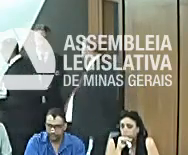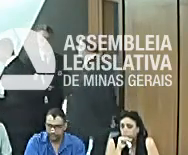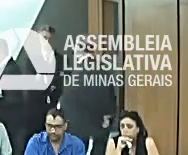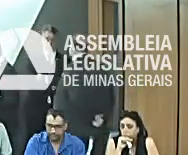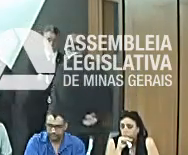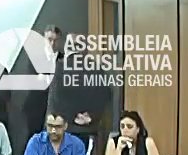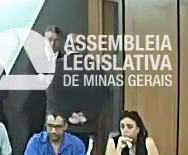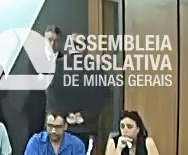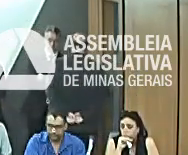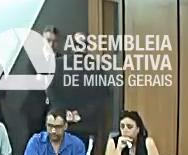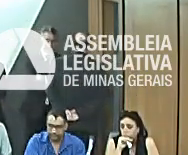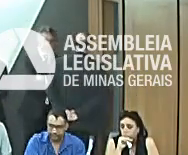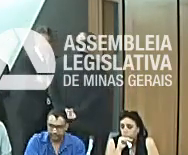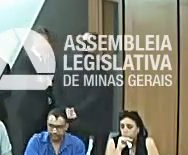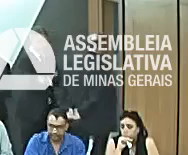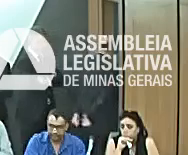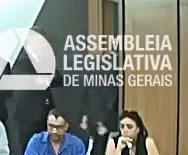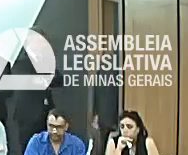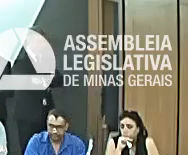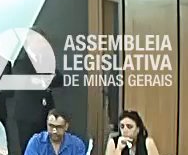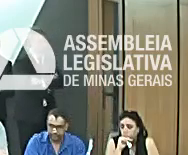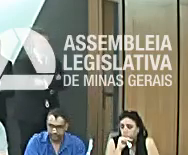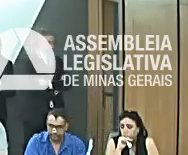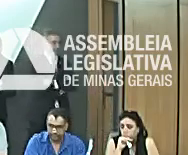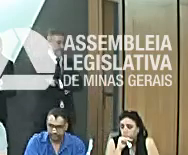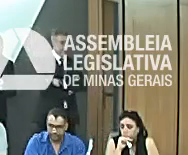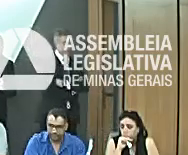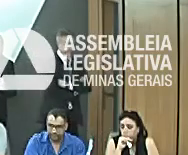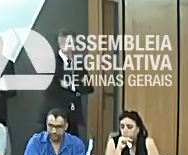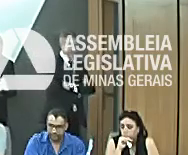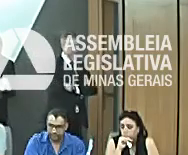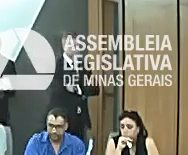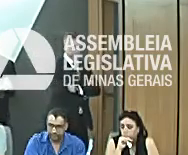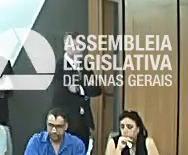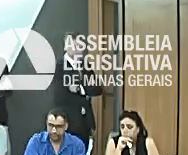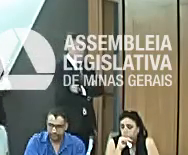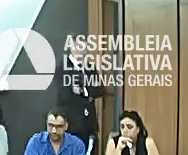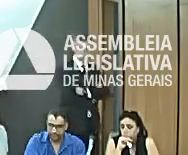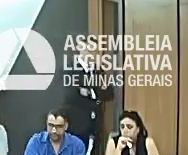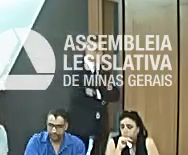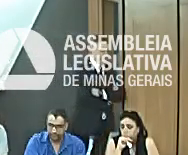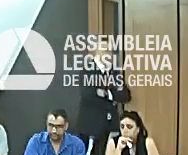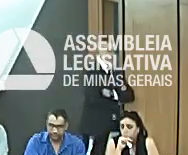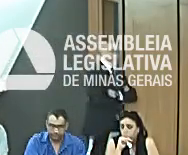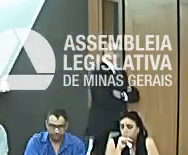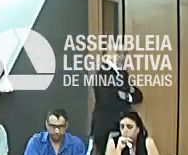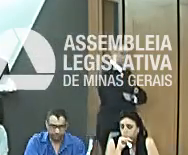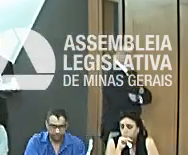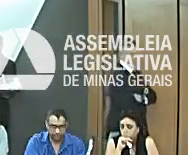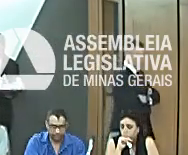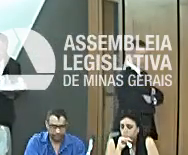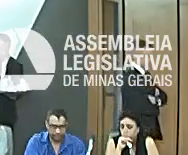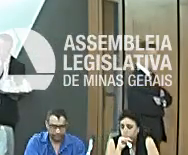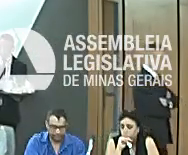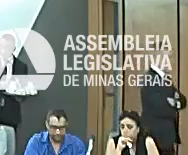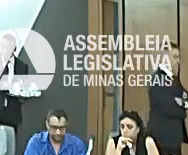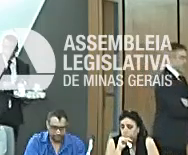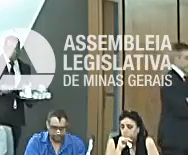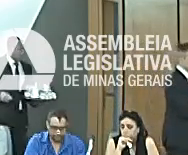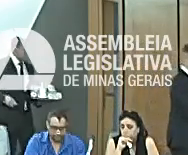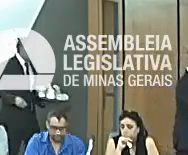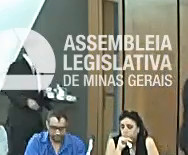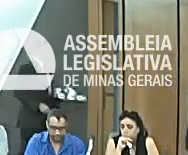orgânica de valorização dessa categoria tão fundamental pro cidadão de de minas gerais